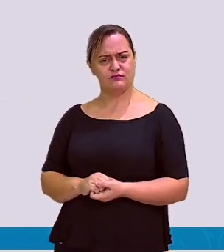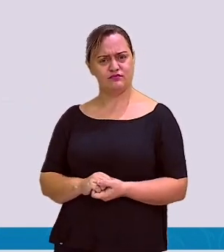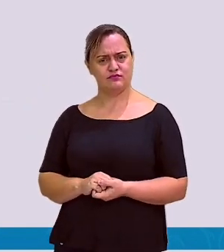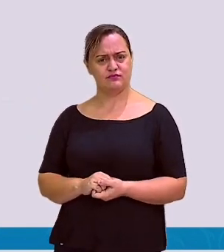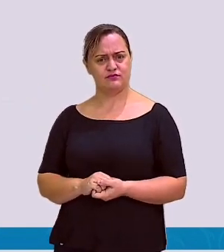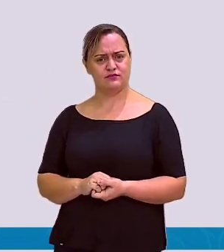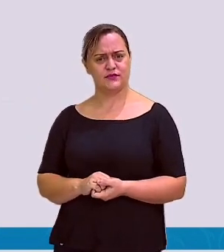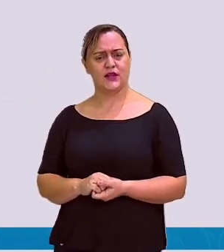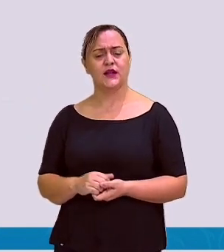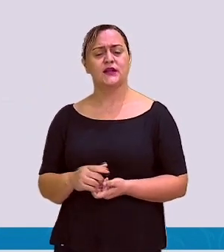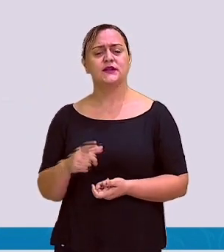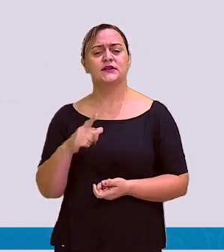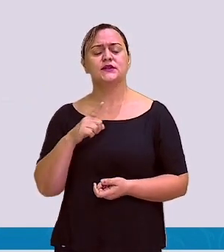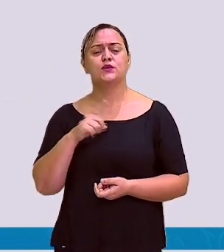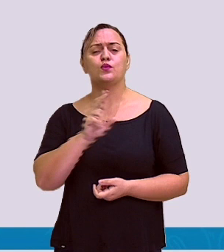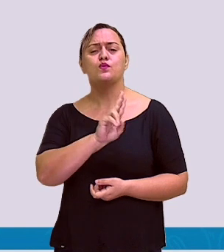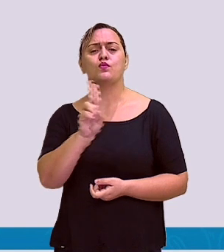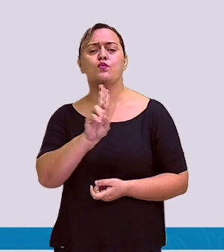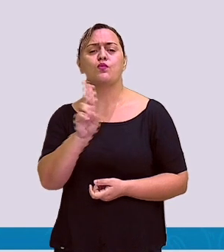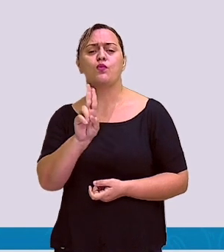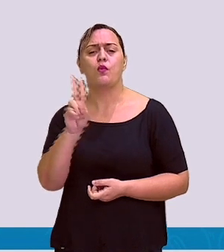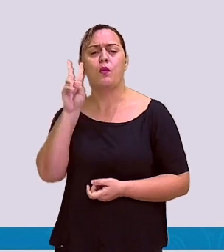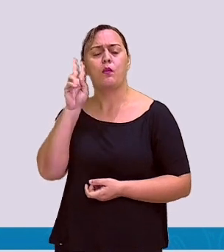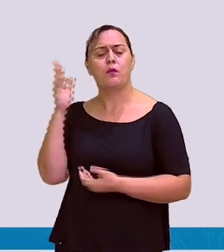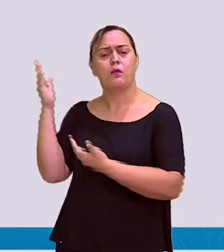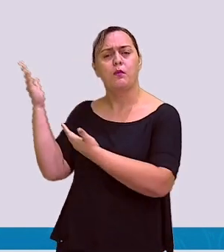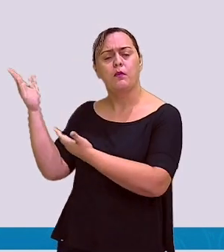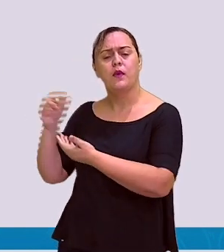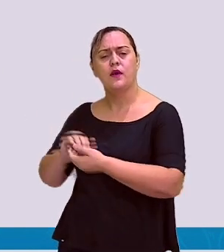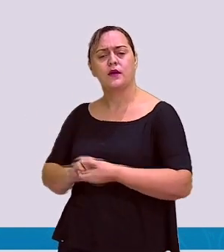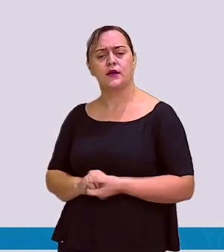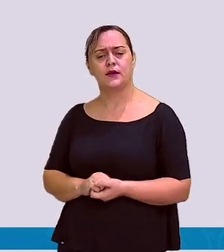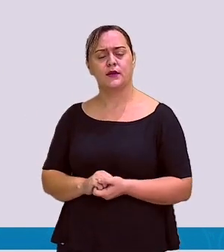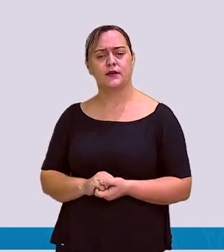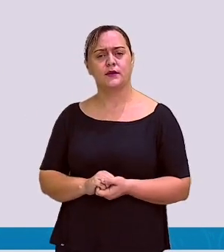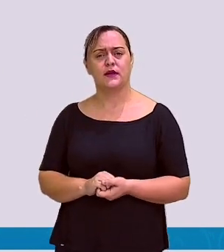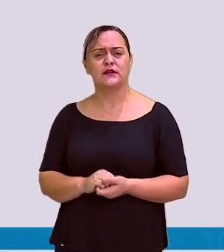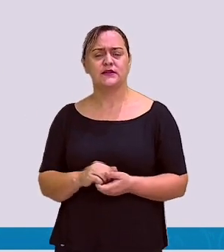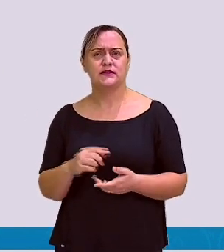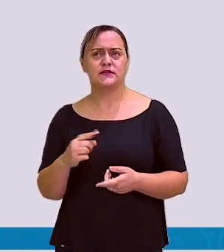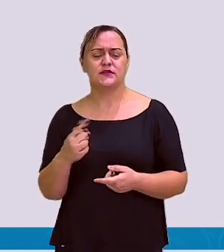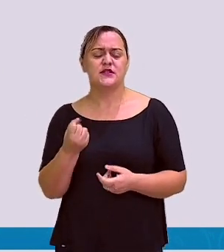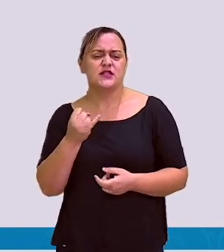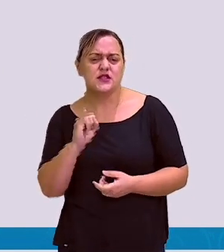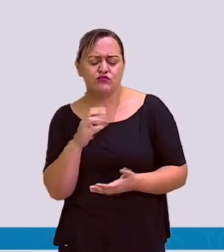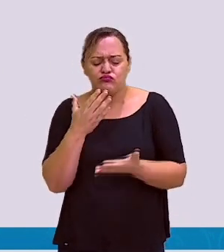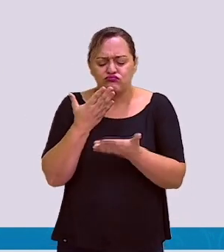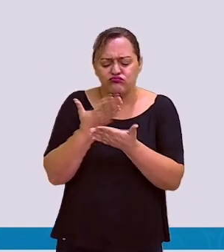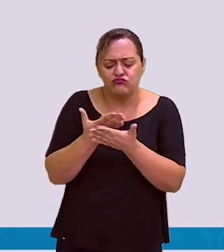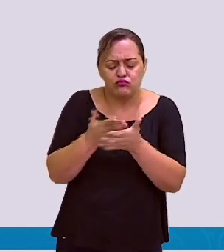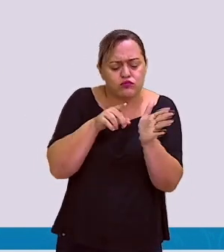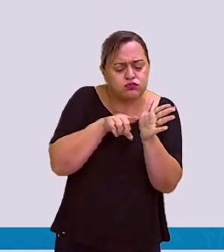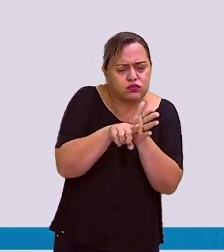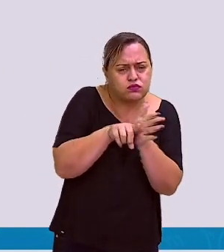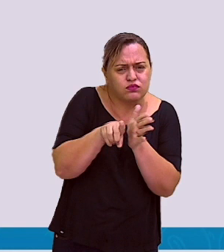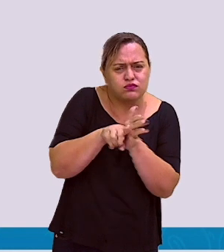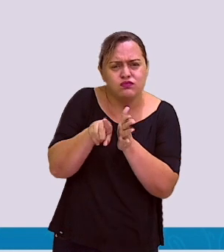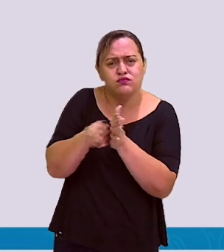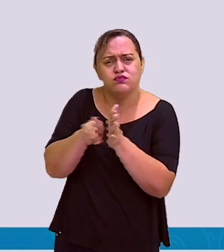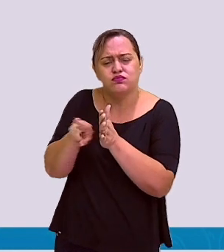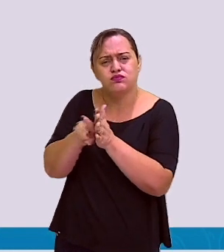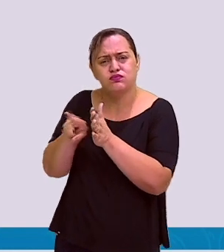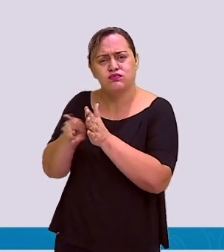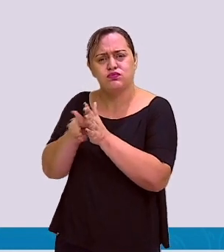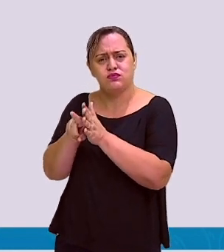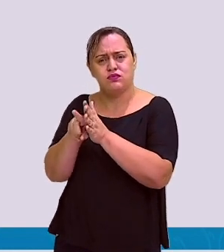significado muito óbvio quando você olha para essa caixa, mas quando você estuda sobre ela, olha o que você vai descobrir. Leonardo